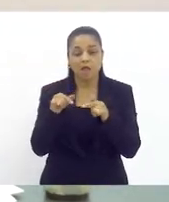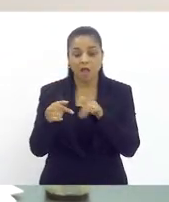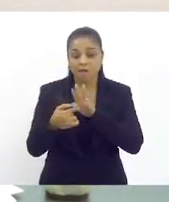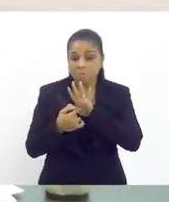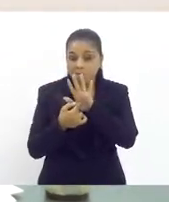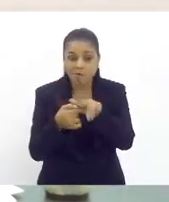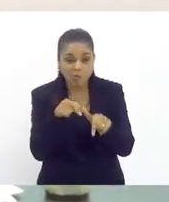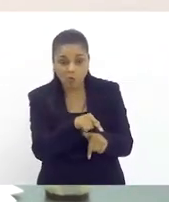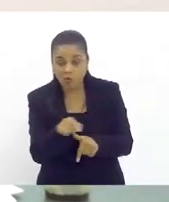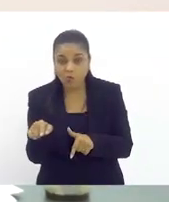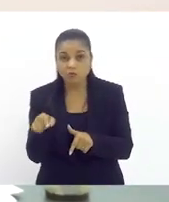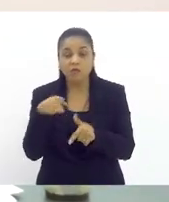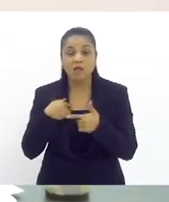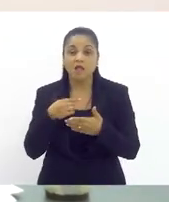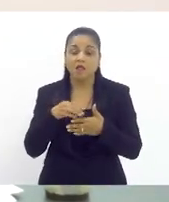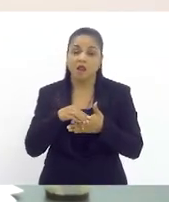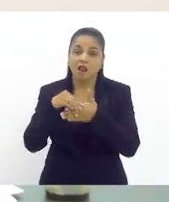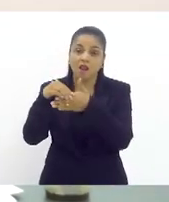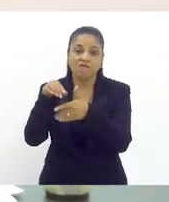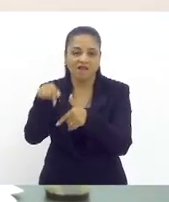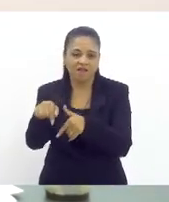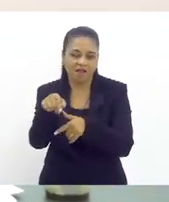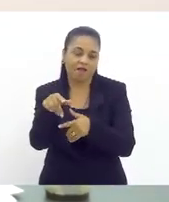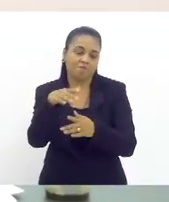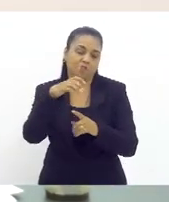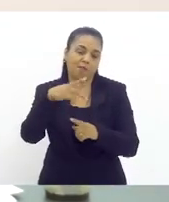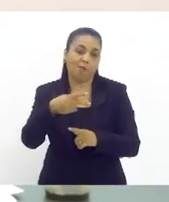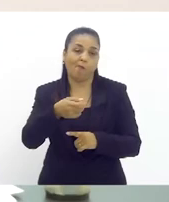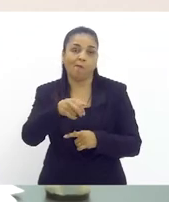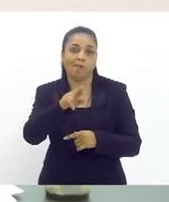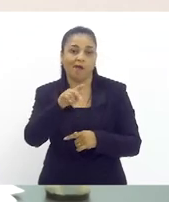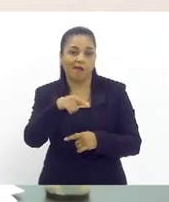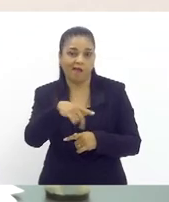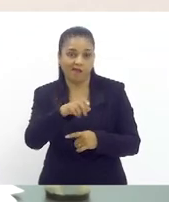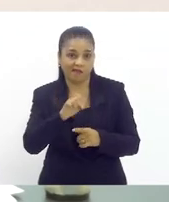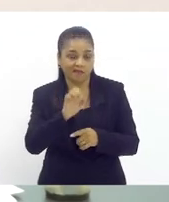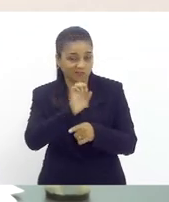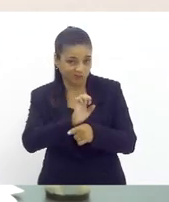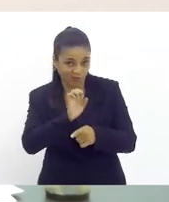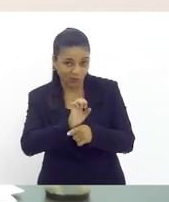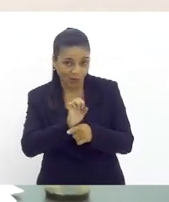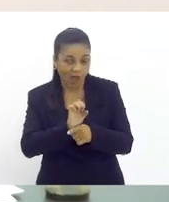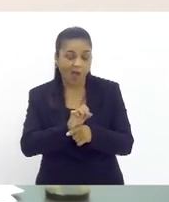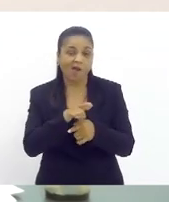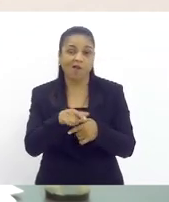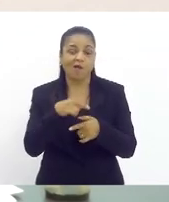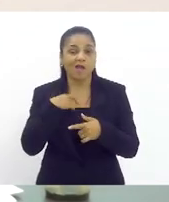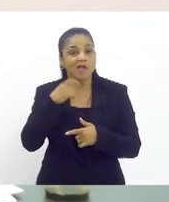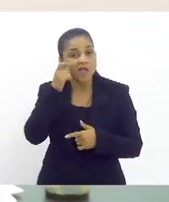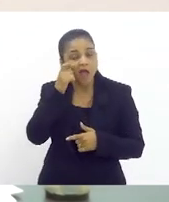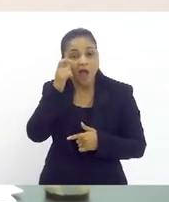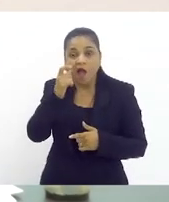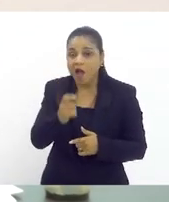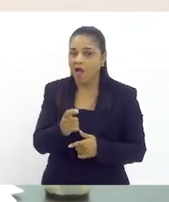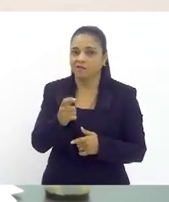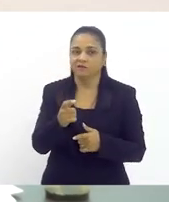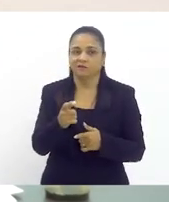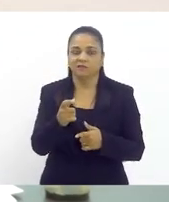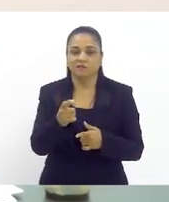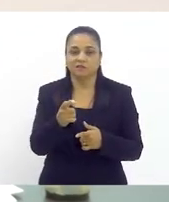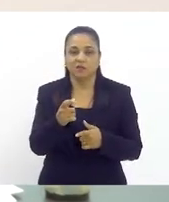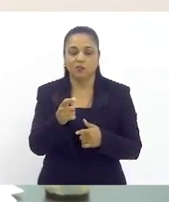e levar para a unidade de conservação do parque estadual e sobretudo mim que muita atenção com esse processo de